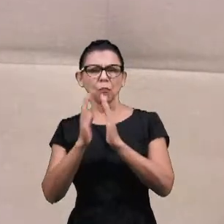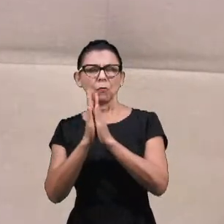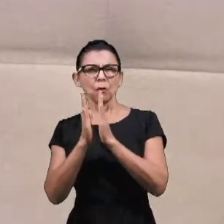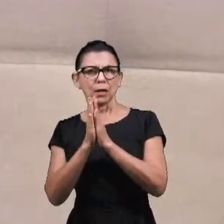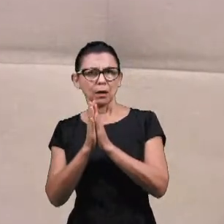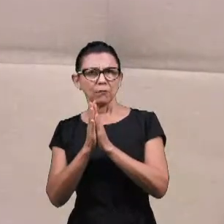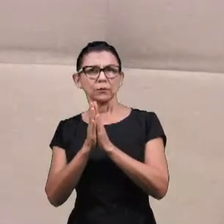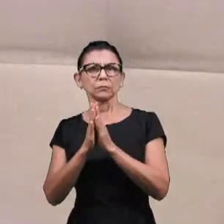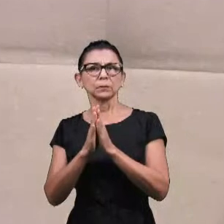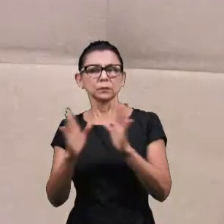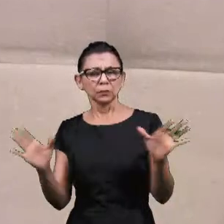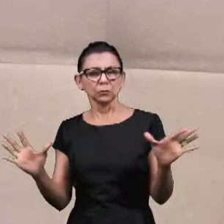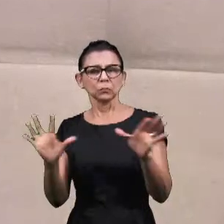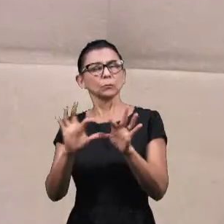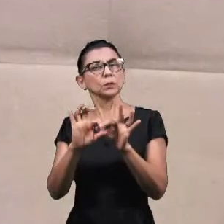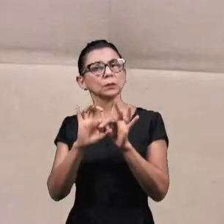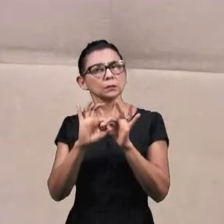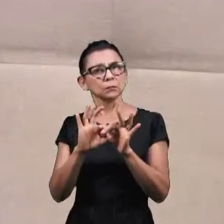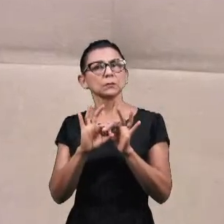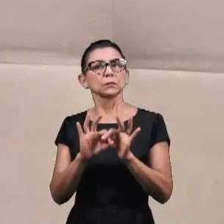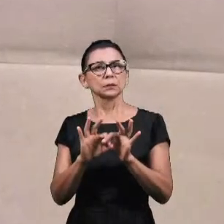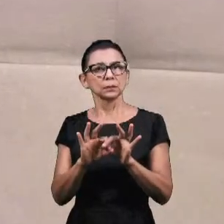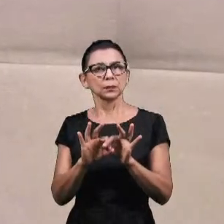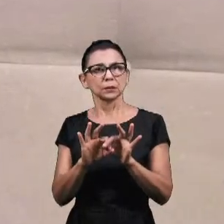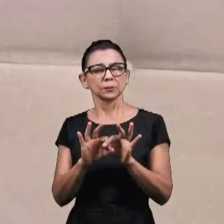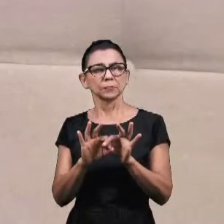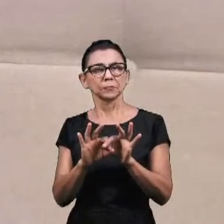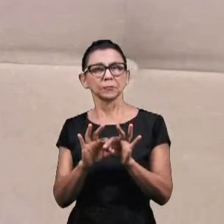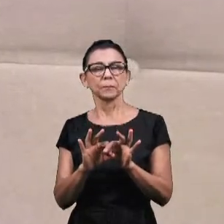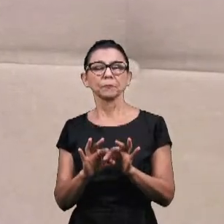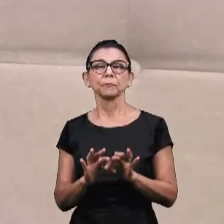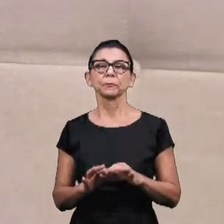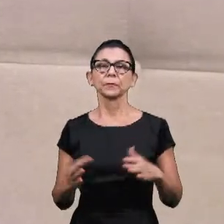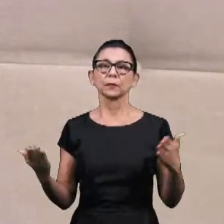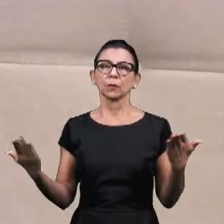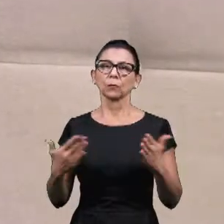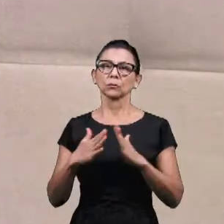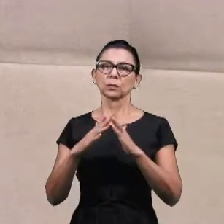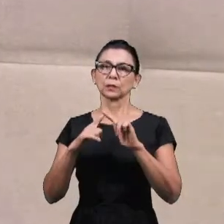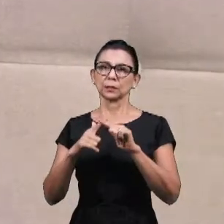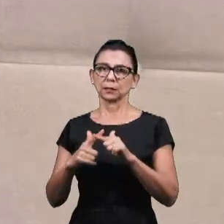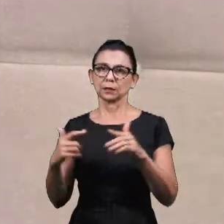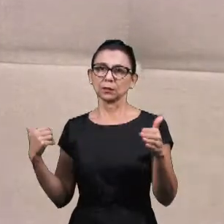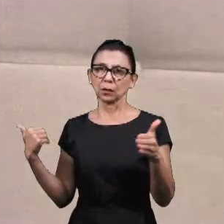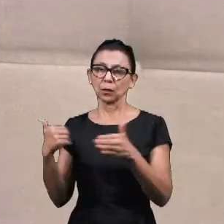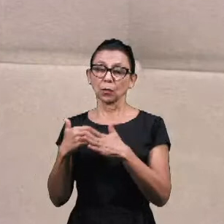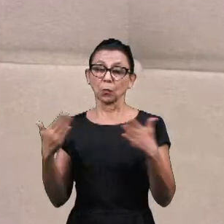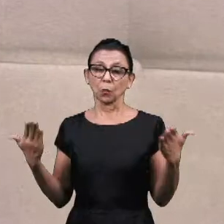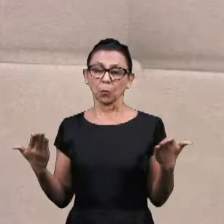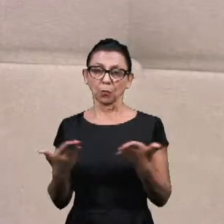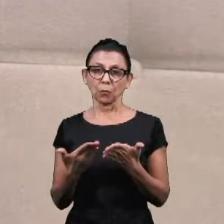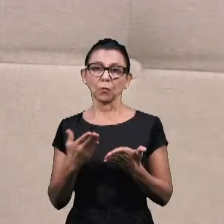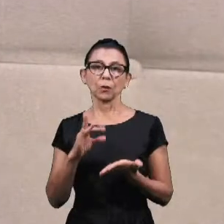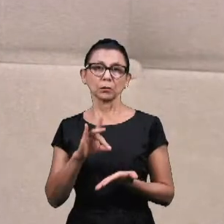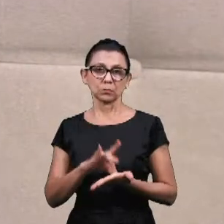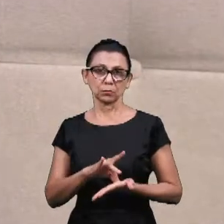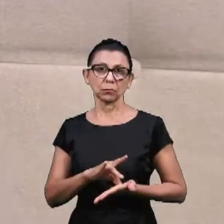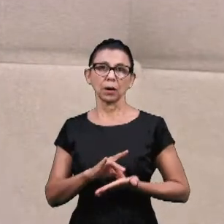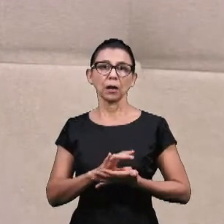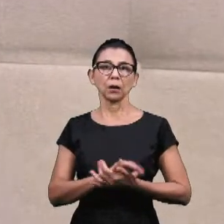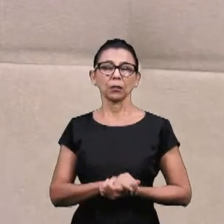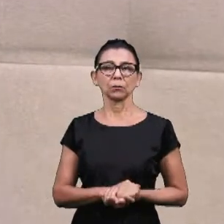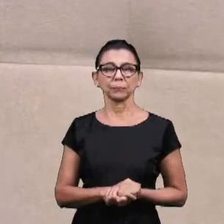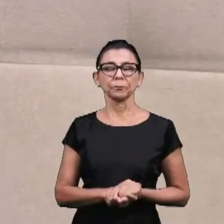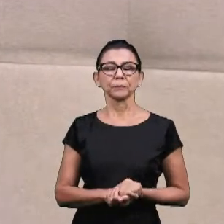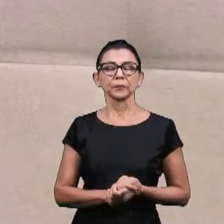né? Nós estamos vivendo isso, né? A igreja desta hora, ela vive nisso, ela vive. Nós estamos, por sinal, no período de 24